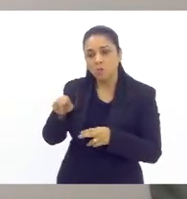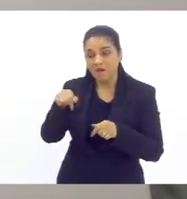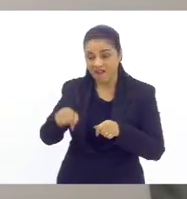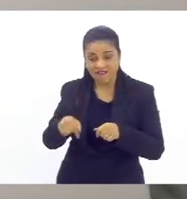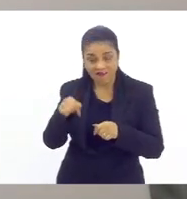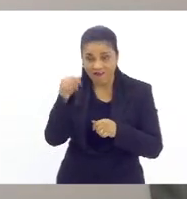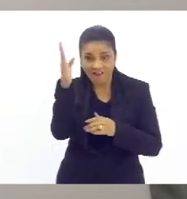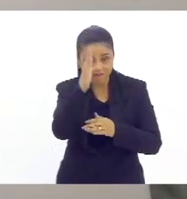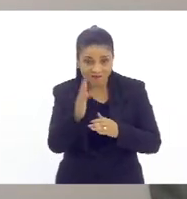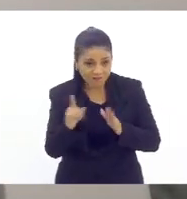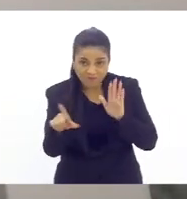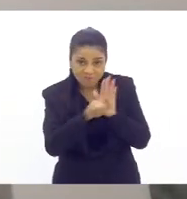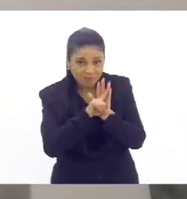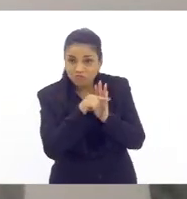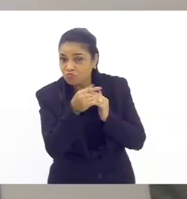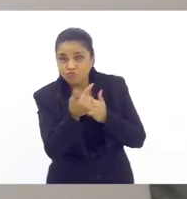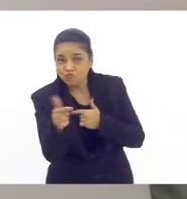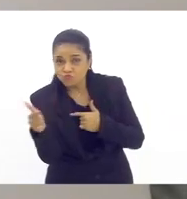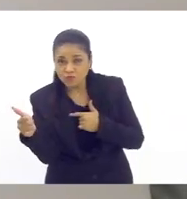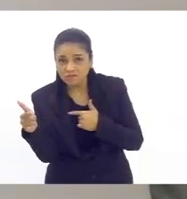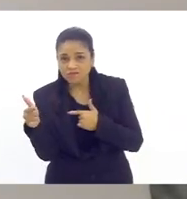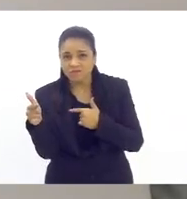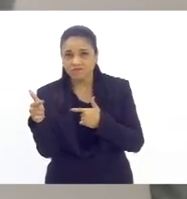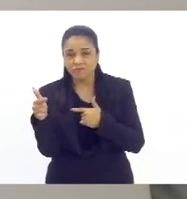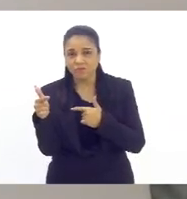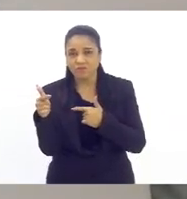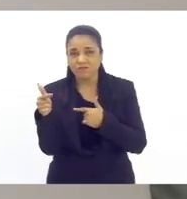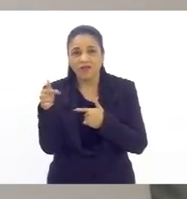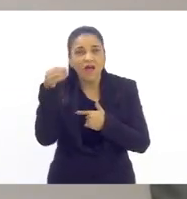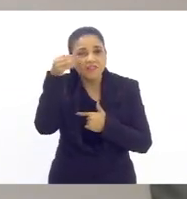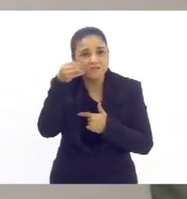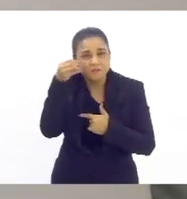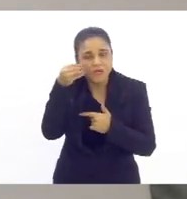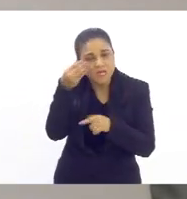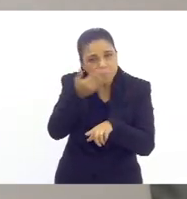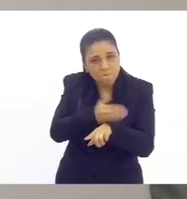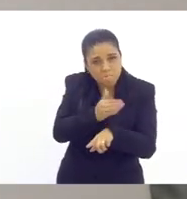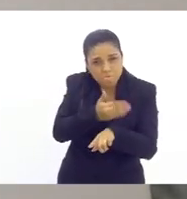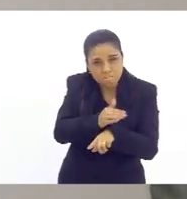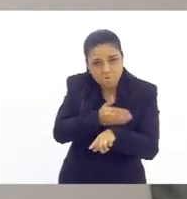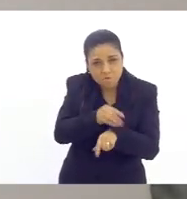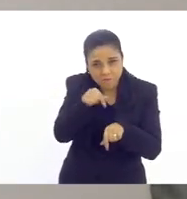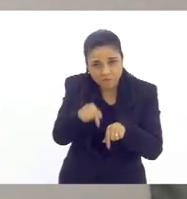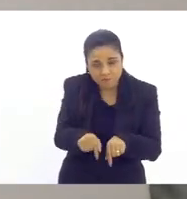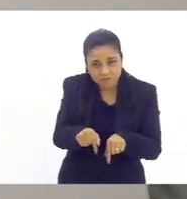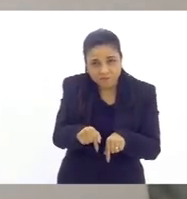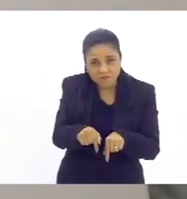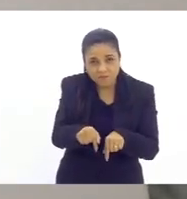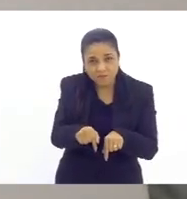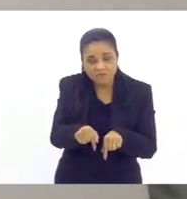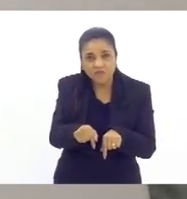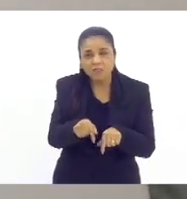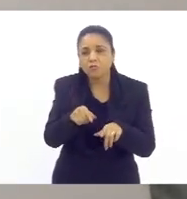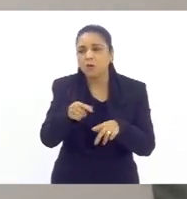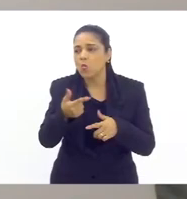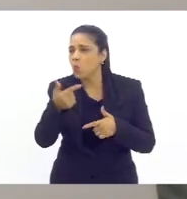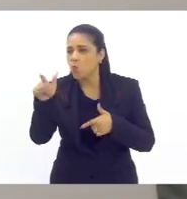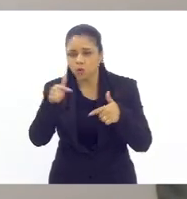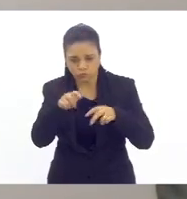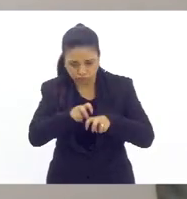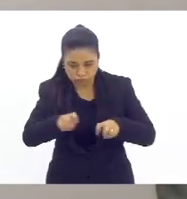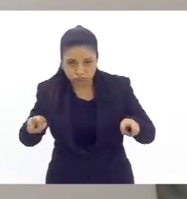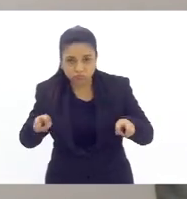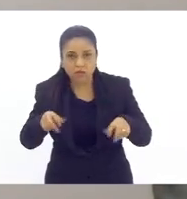tem então na prática não é o que André colocou aqui outros colegas de mesa já tinham colocado o que que aconteceu